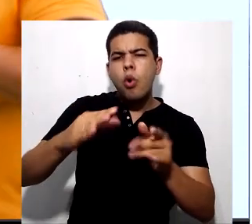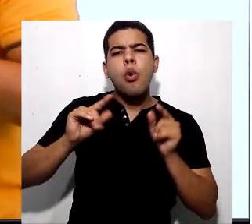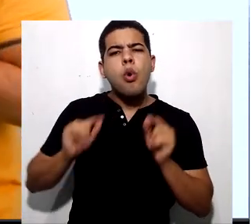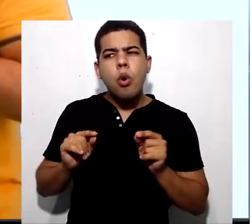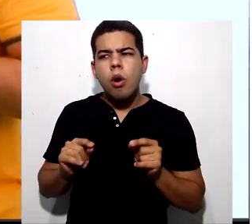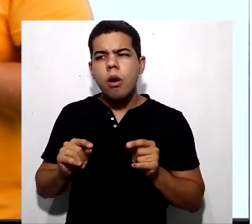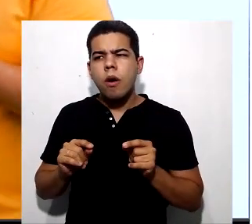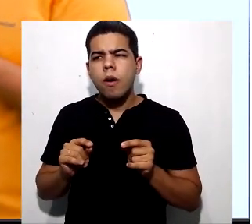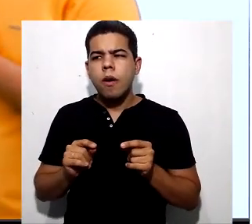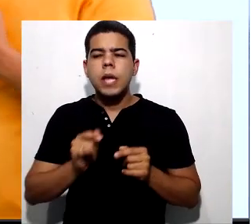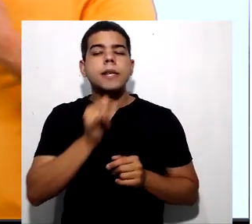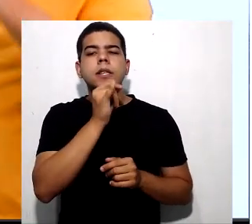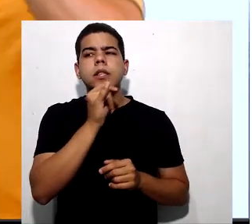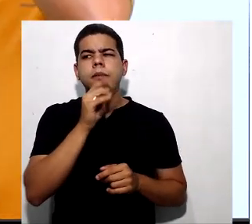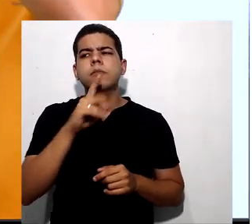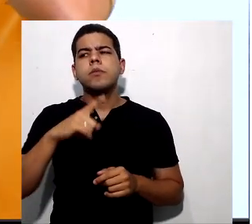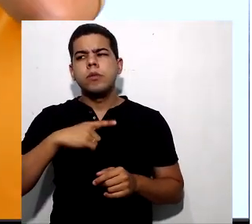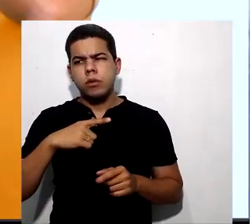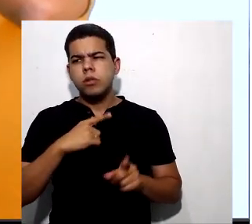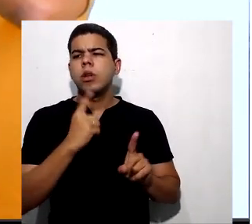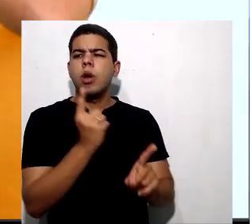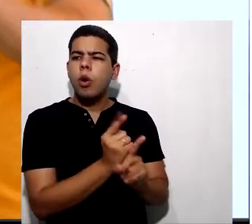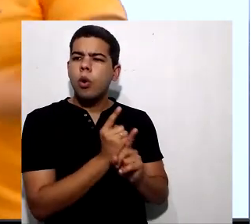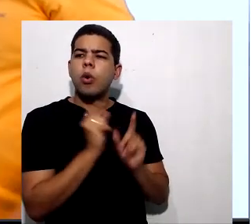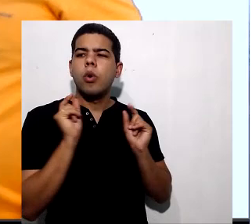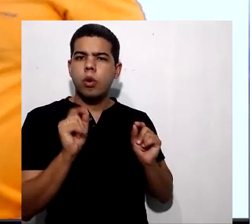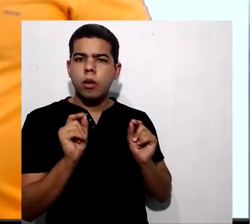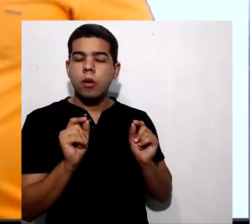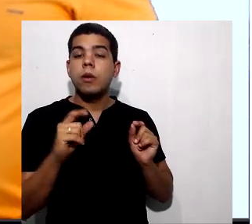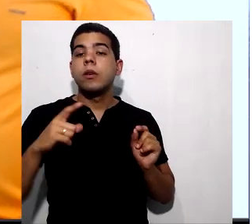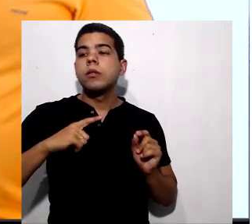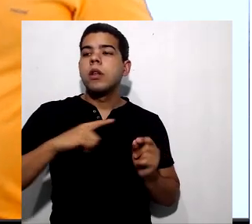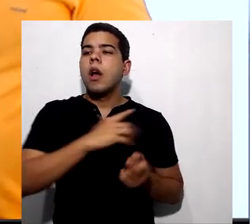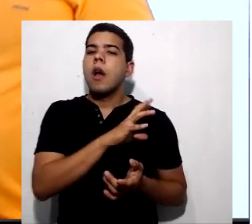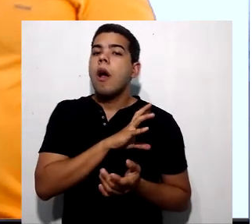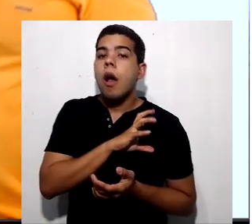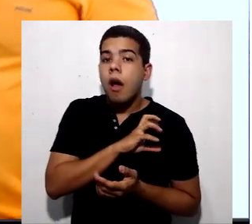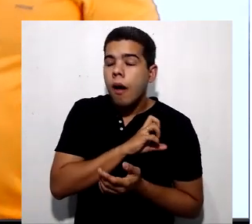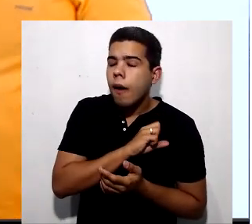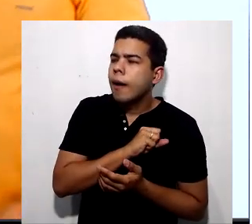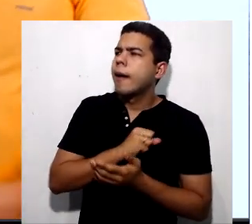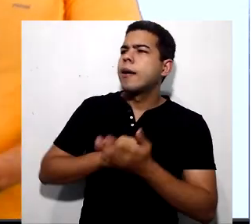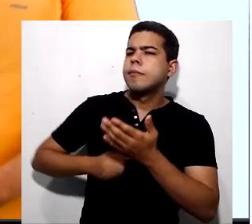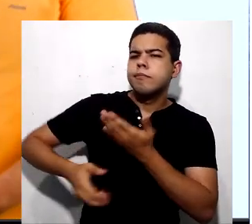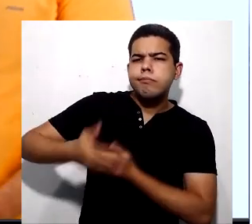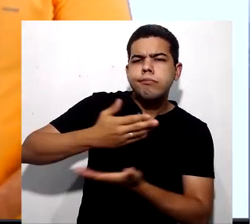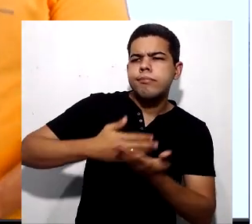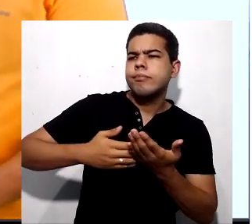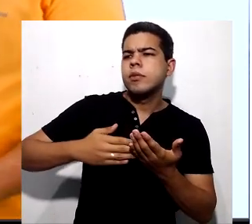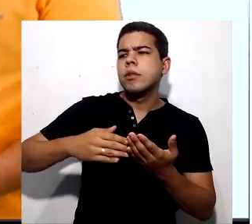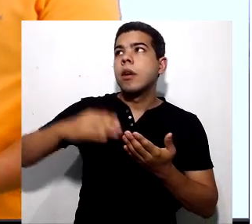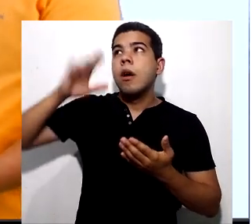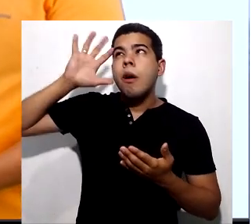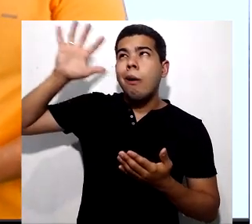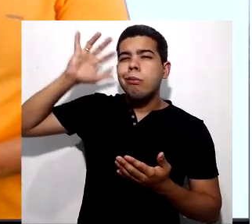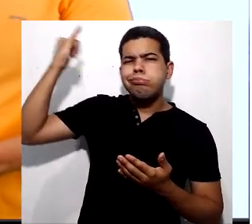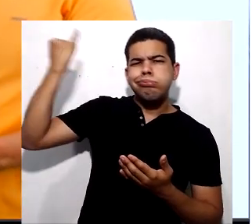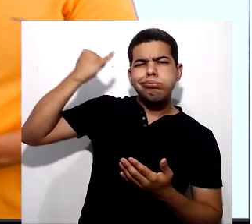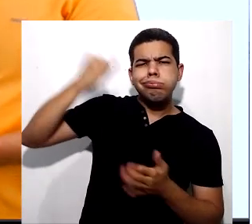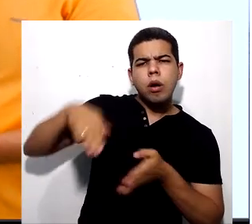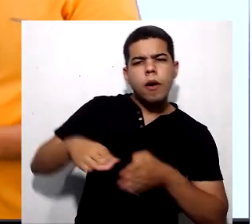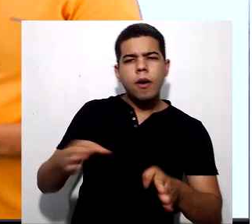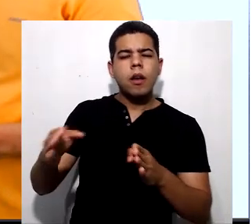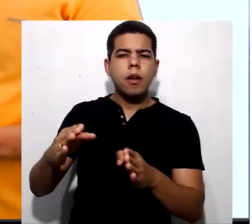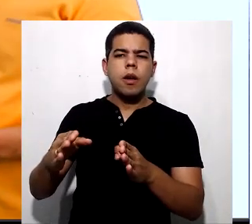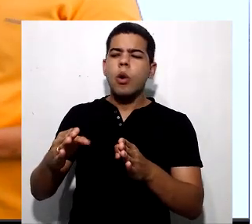você vai encontrar o seguinte, mais uma vez, nós temos romance introspectivo, para dentro do ser, reflexões, e o fluxo da consciência. O fluxo da consciência